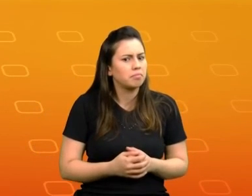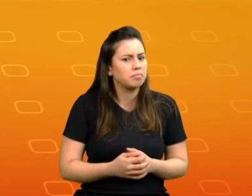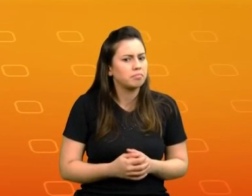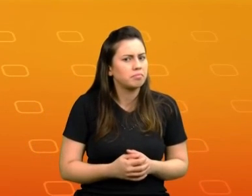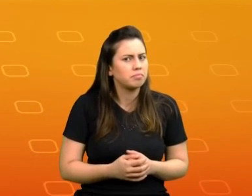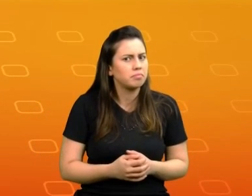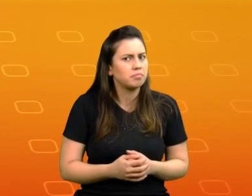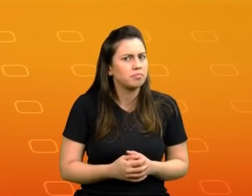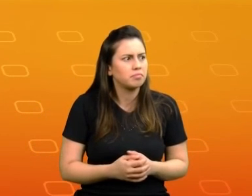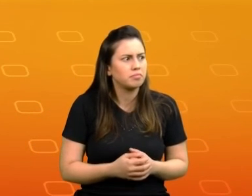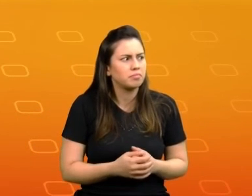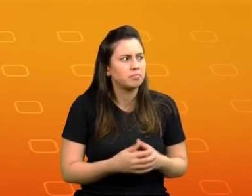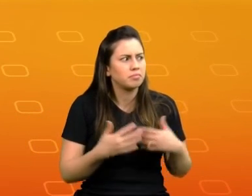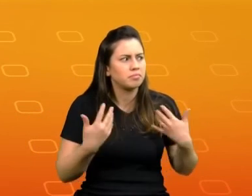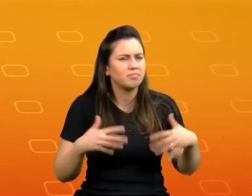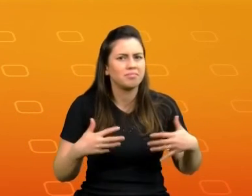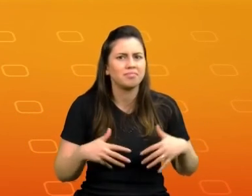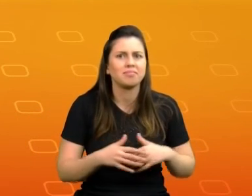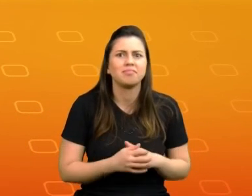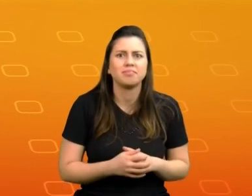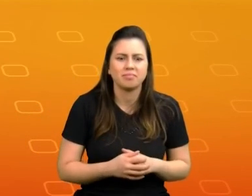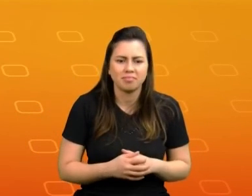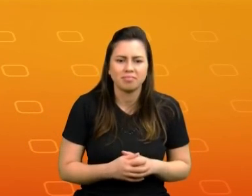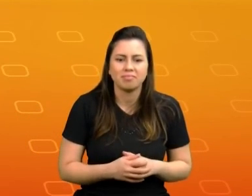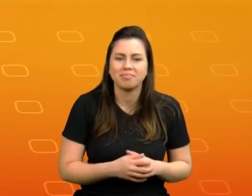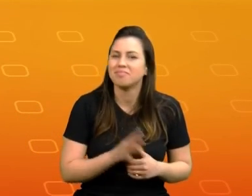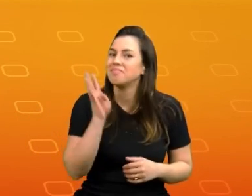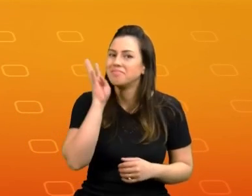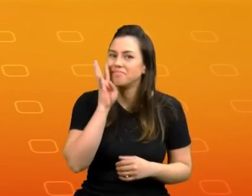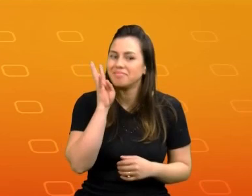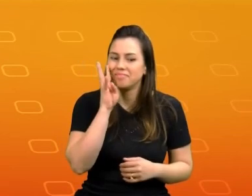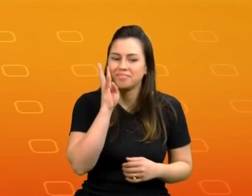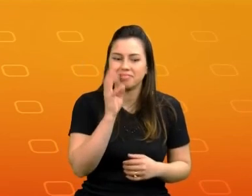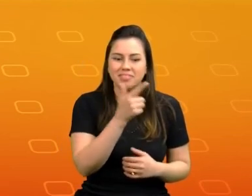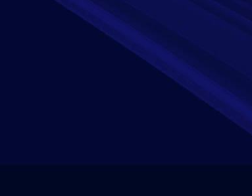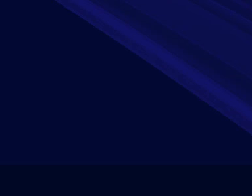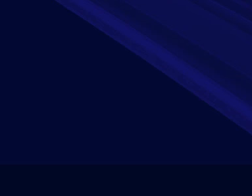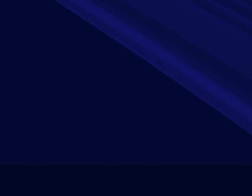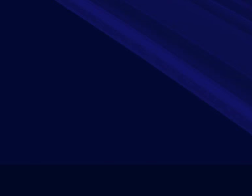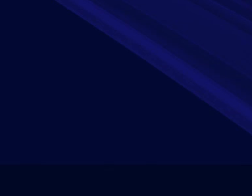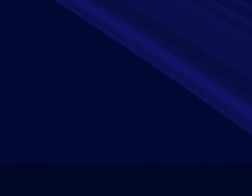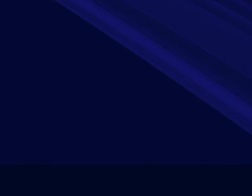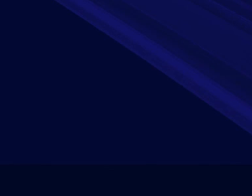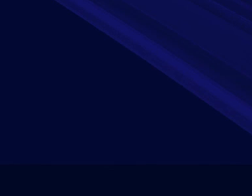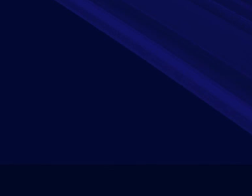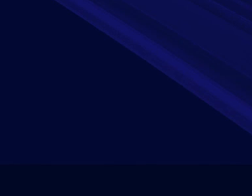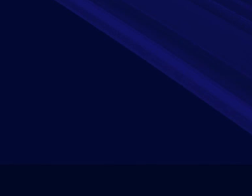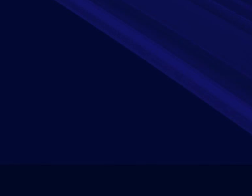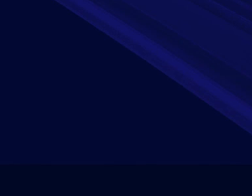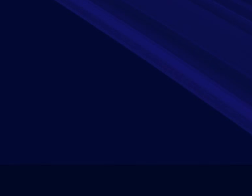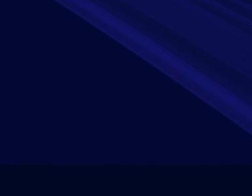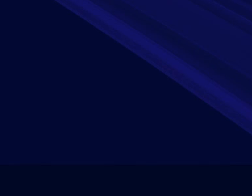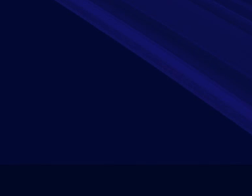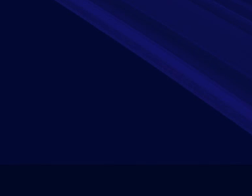foi legal e que bom que vieram outras Detroit e